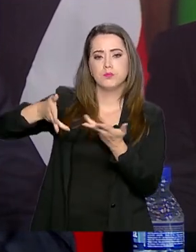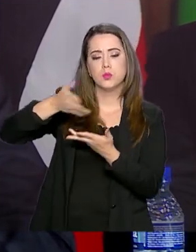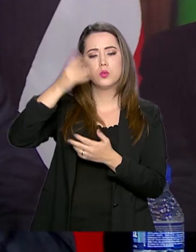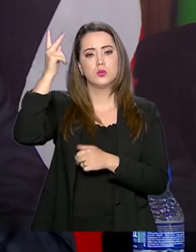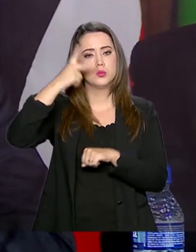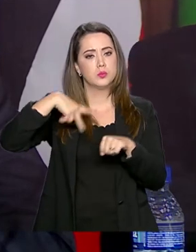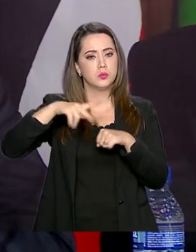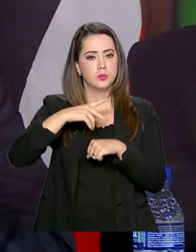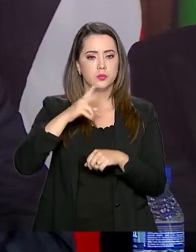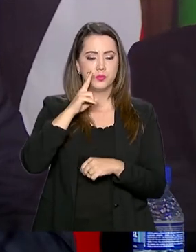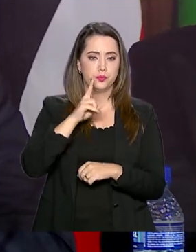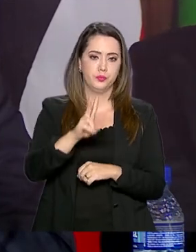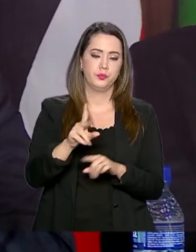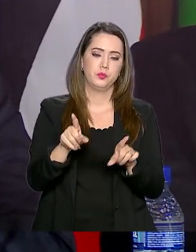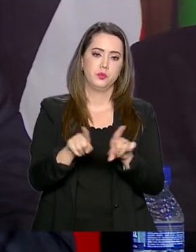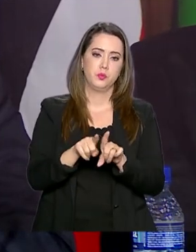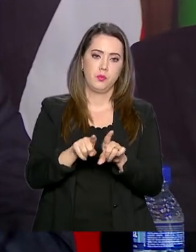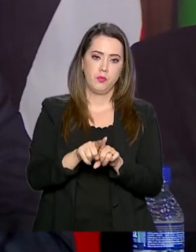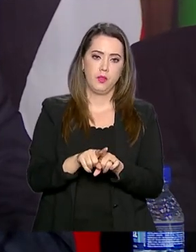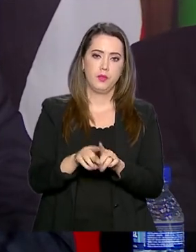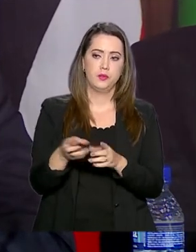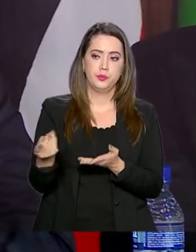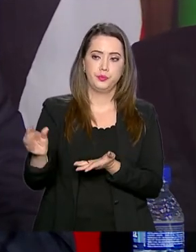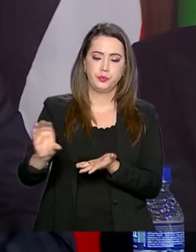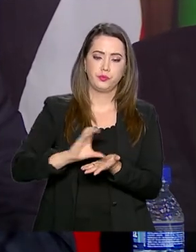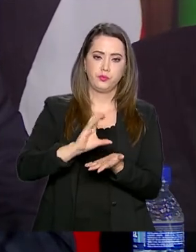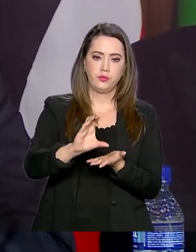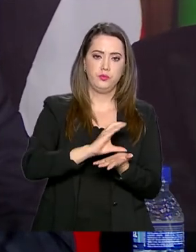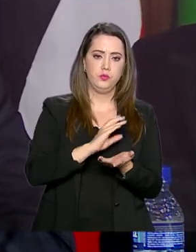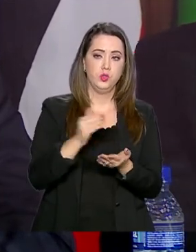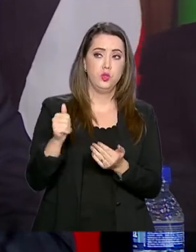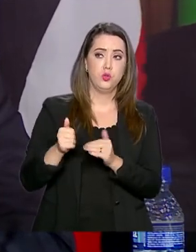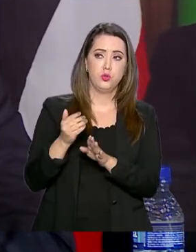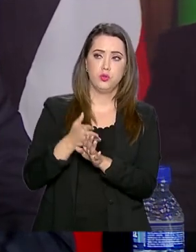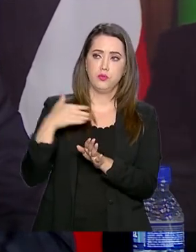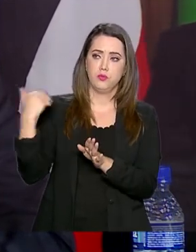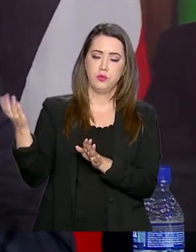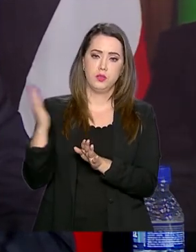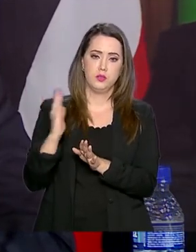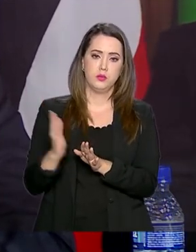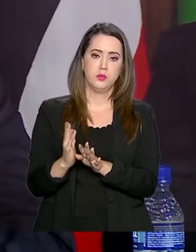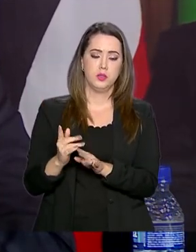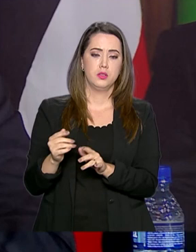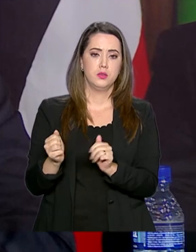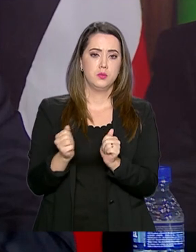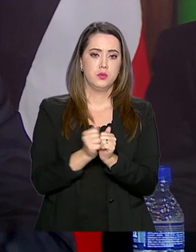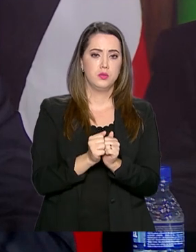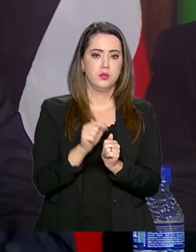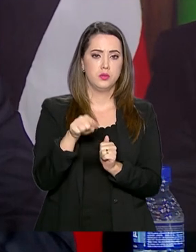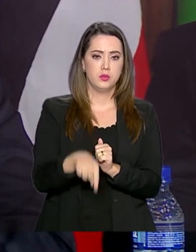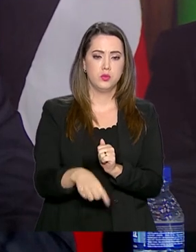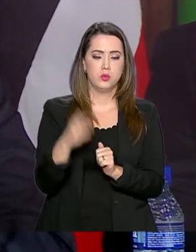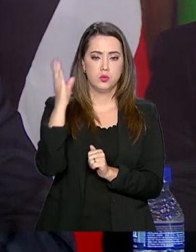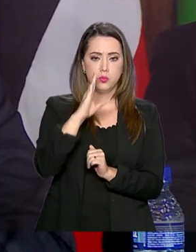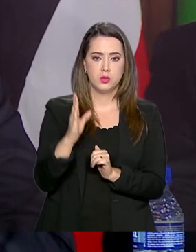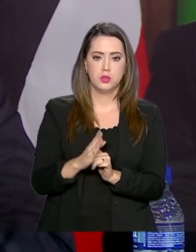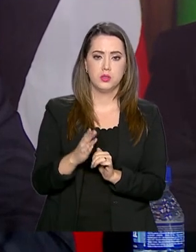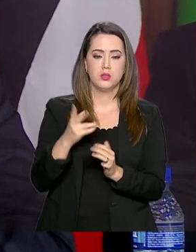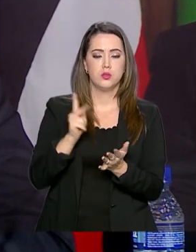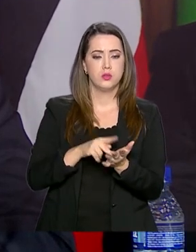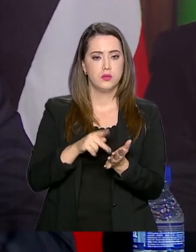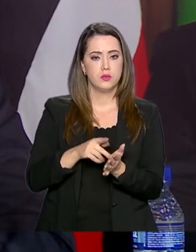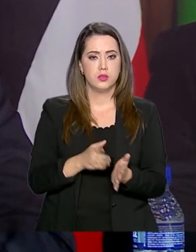através dela, venhamos ter recursos até de fora do Brasil para colocarmos, então, o Brasil no rumo do